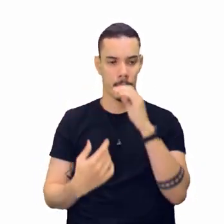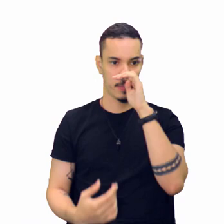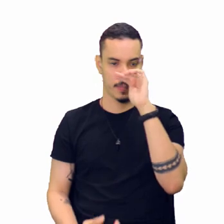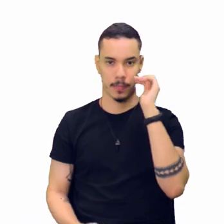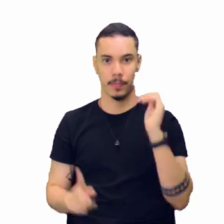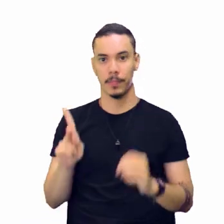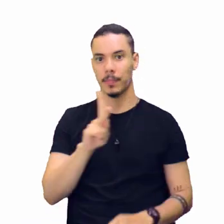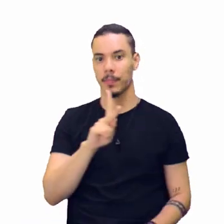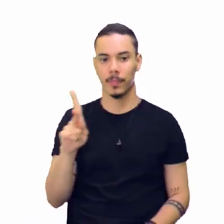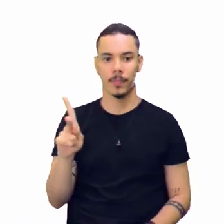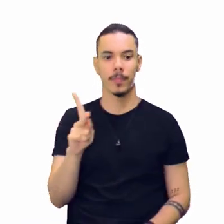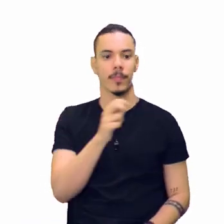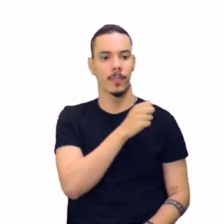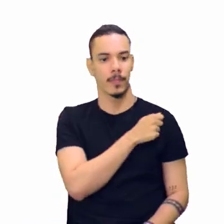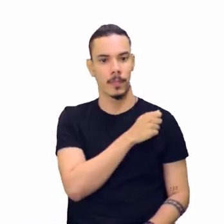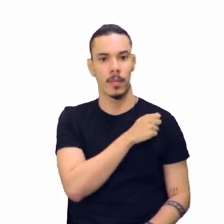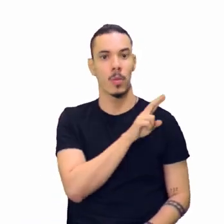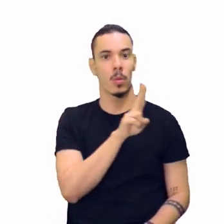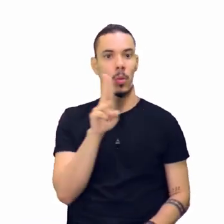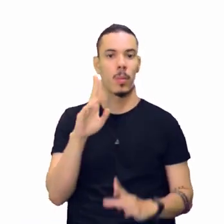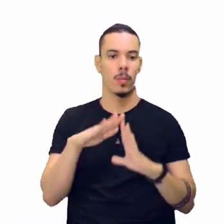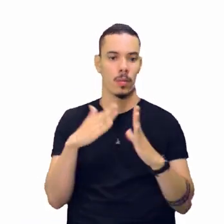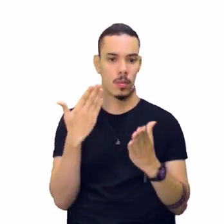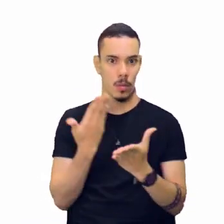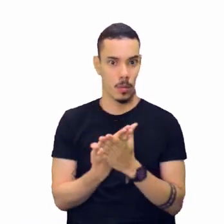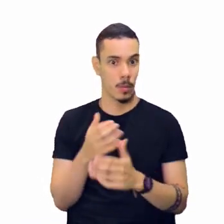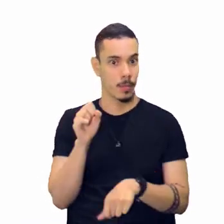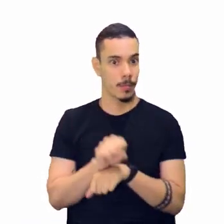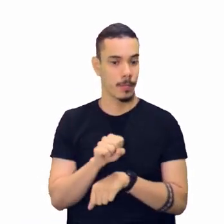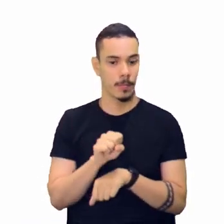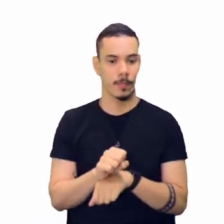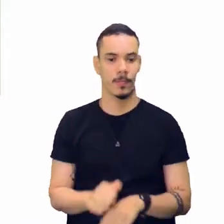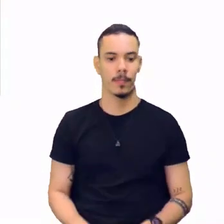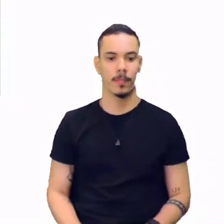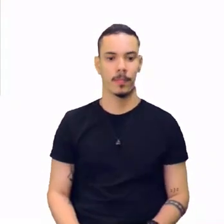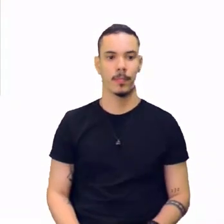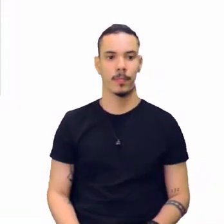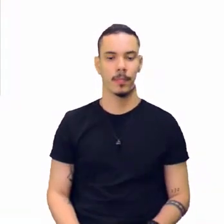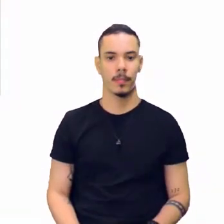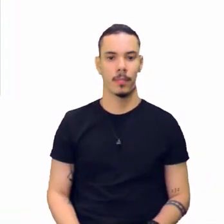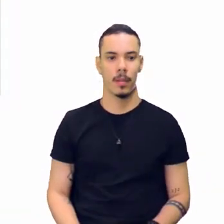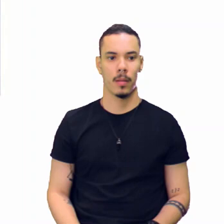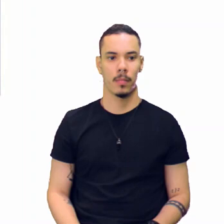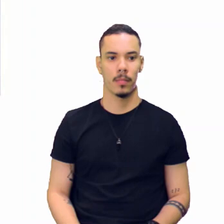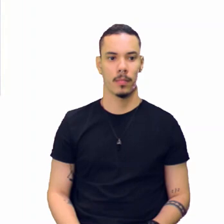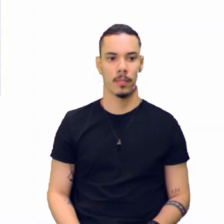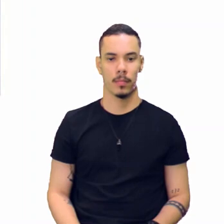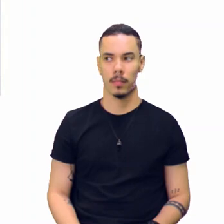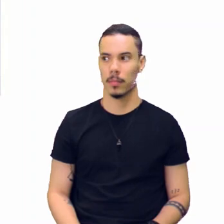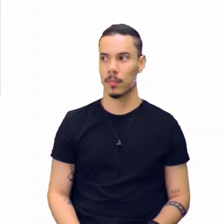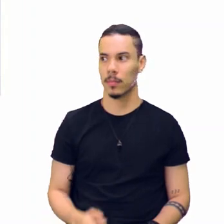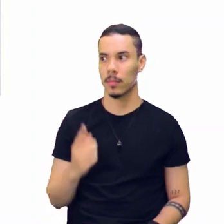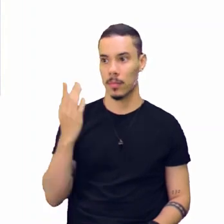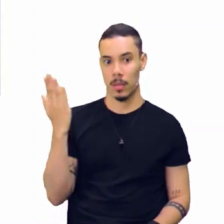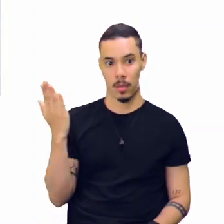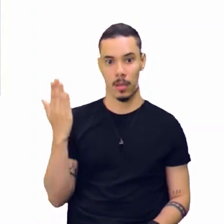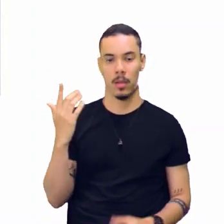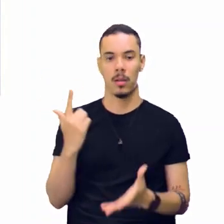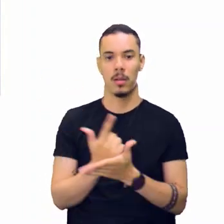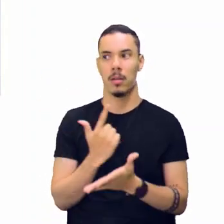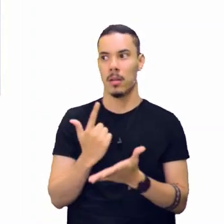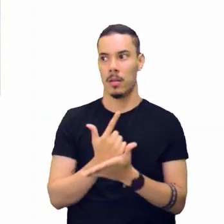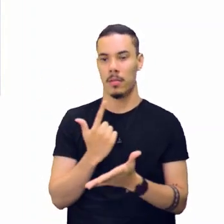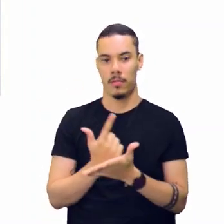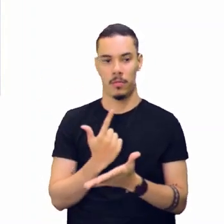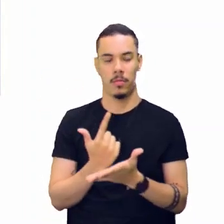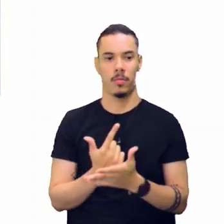da professora, o nome da escola. Estou aguardando. Vamos lá. Aqui é a unidade 1, Alto da Barca